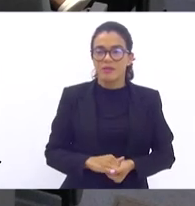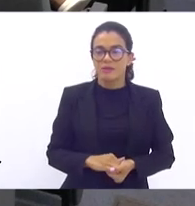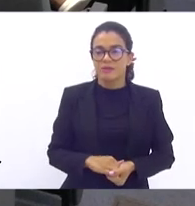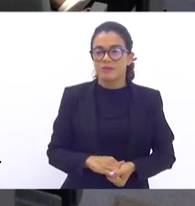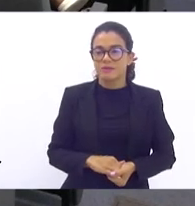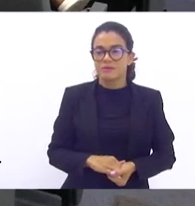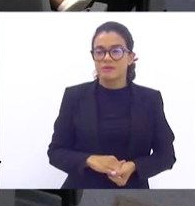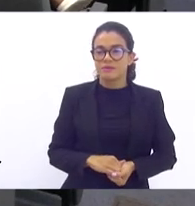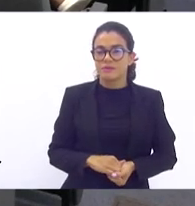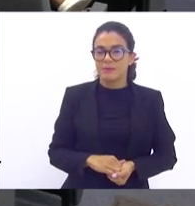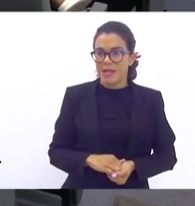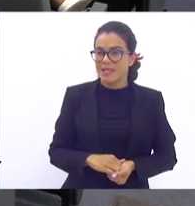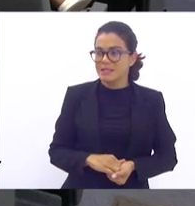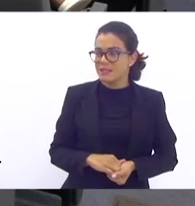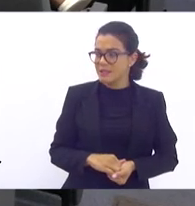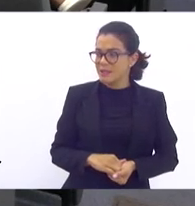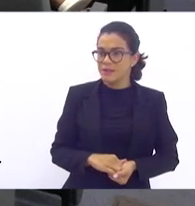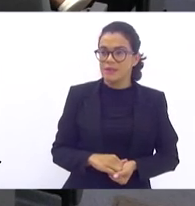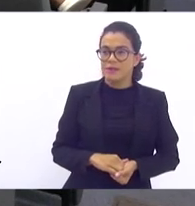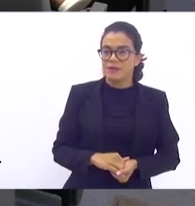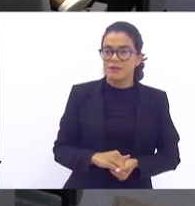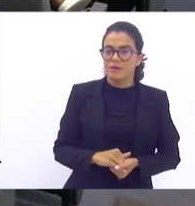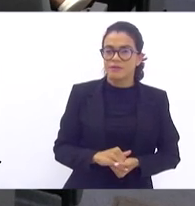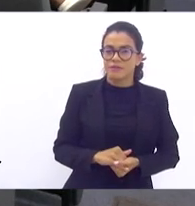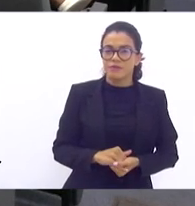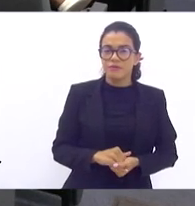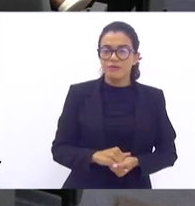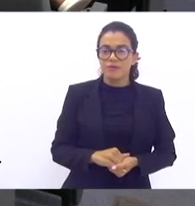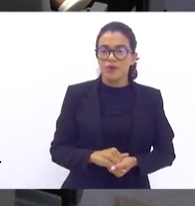e ivamar Muniz